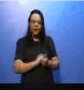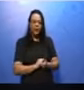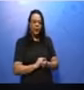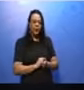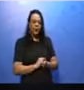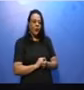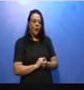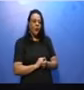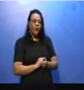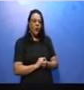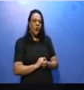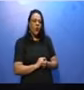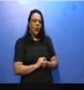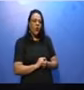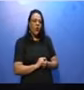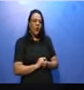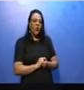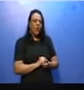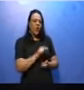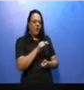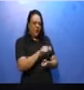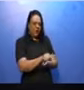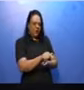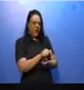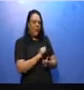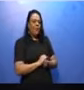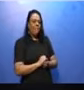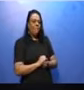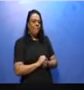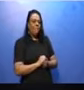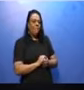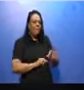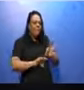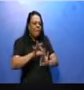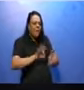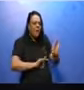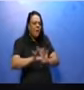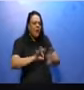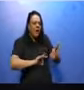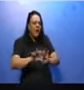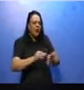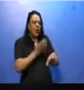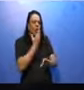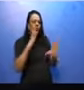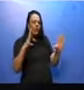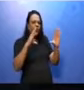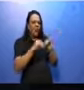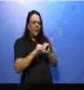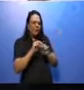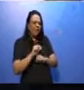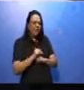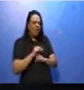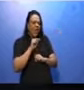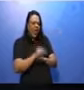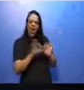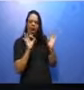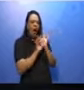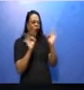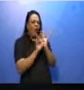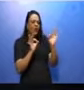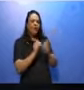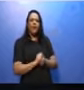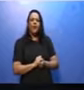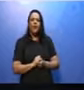não preciso falar, você preparou o jantar estava ótimo. Não, o jantar que você preparou estava ótimo. Aqui nós vamos ter a nossa oração